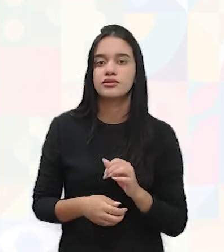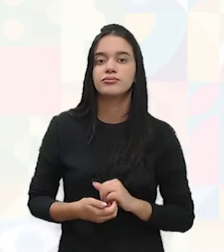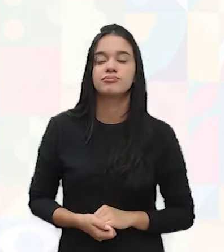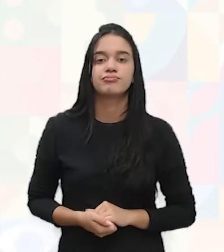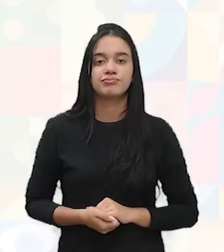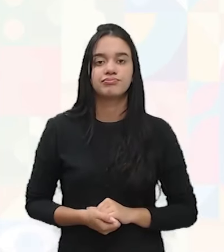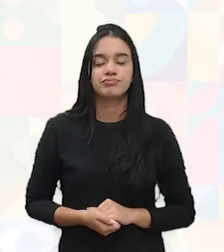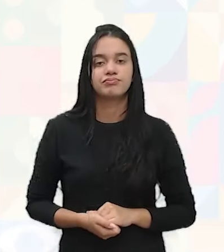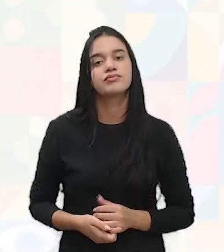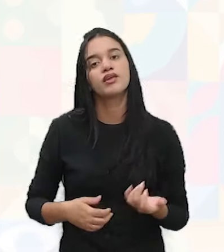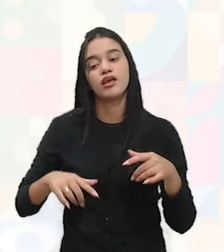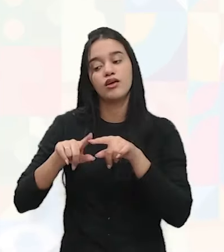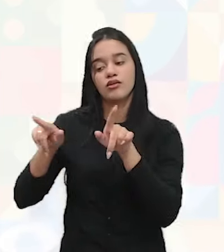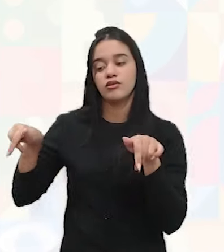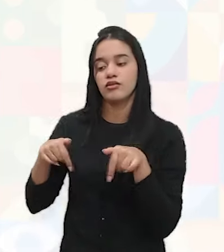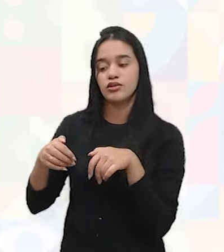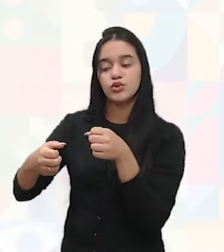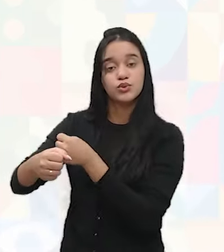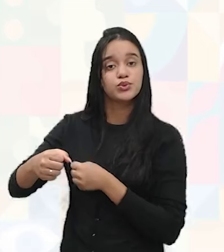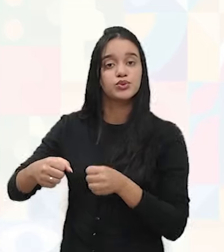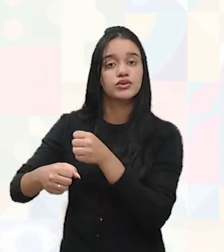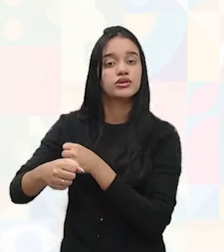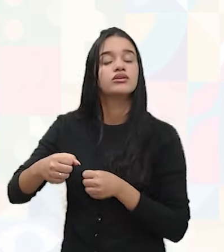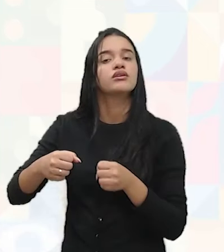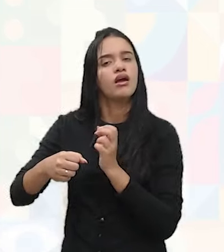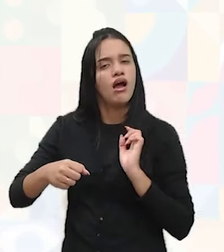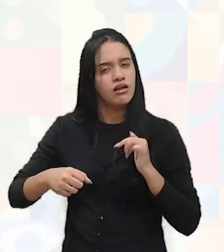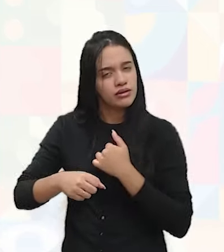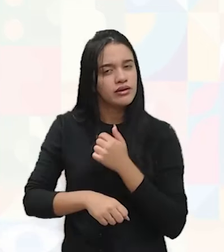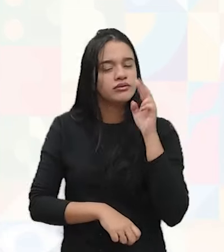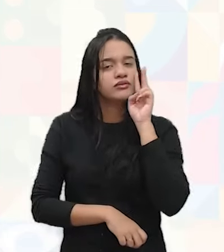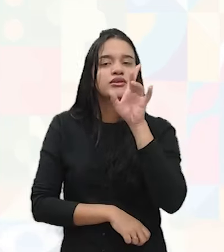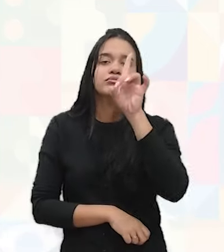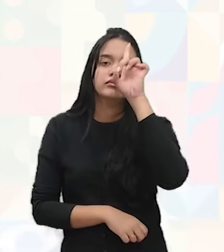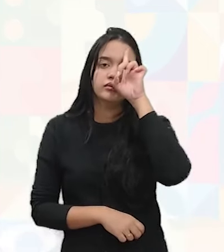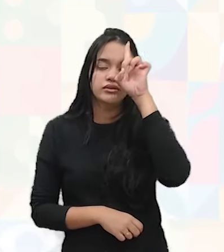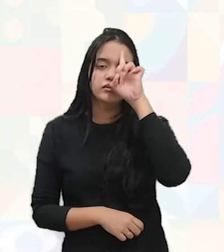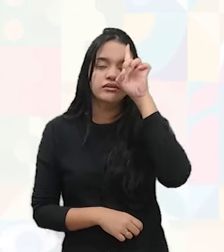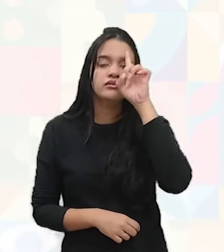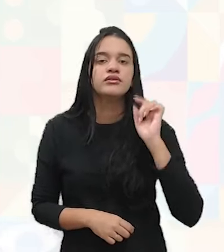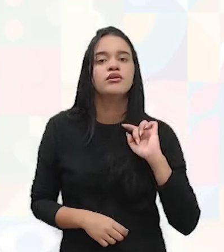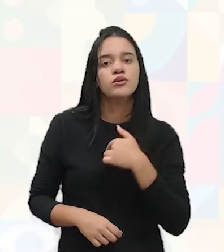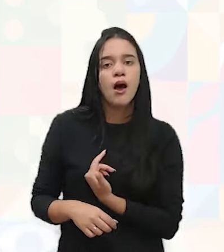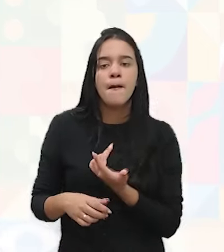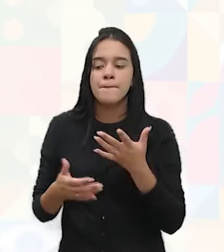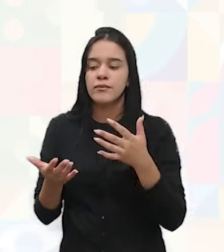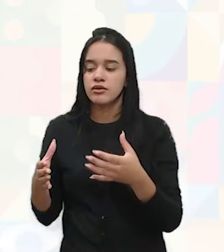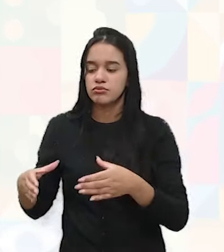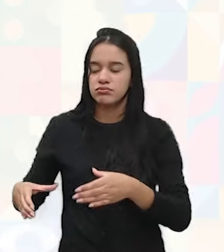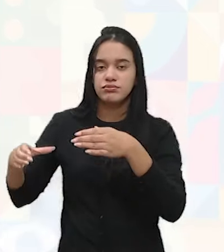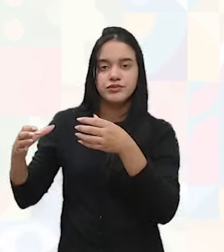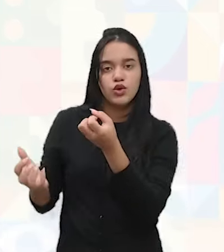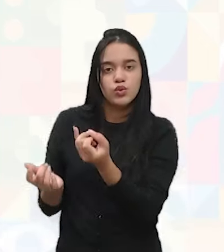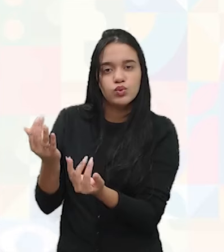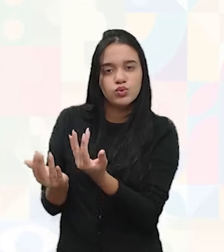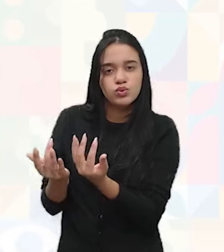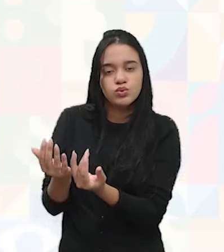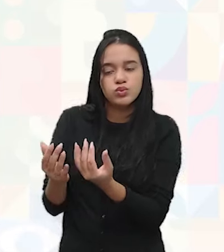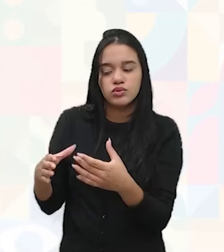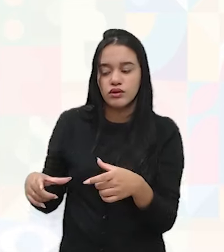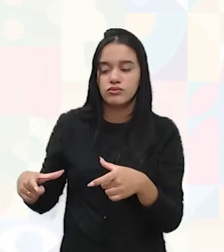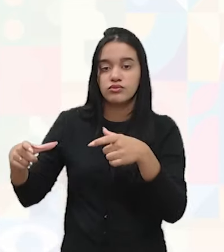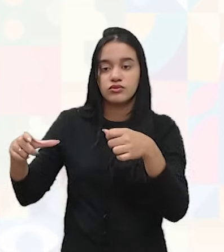tá cozinha né fogo em cozinha a gente já viu muito no nosso dia a dia né Às vezes a gente tá fazendo uma fritura né e e a a